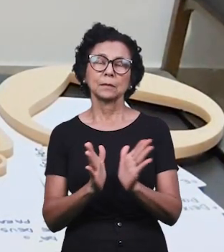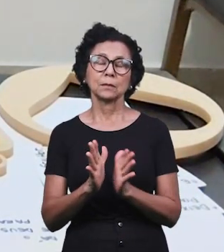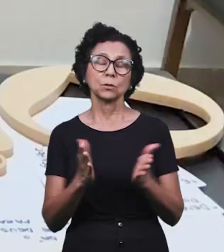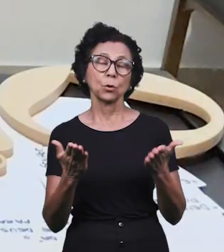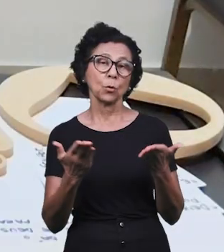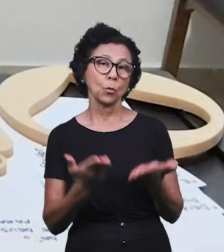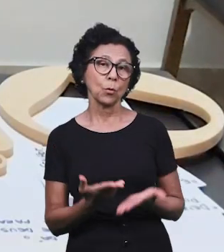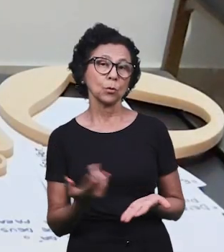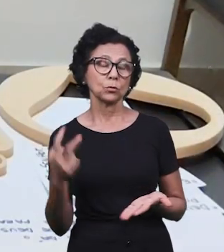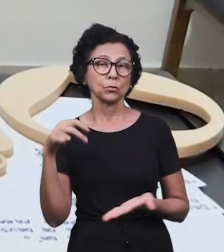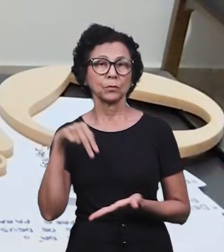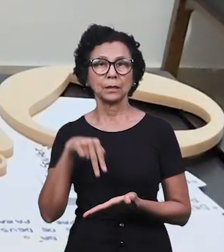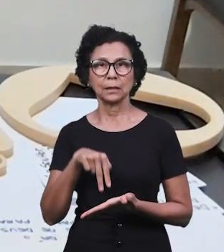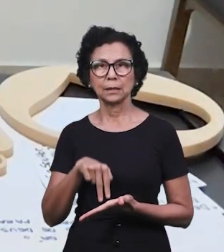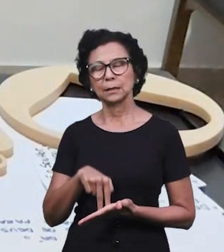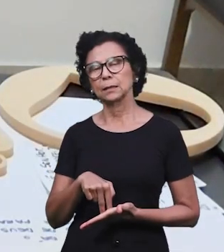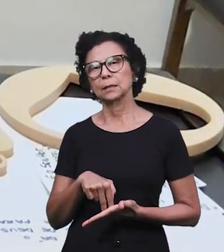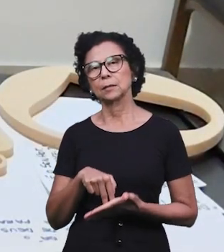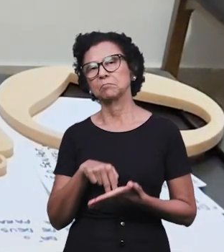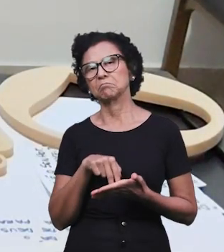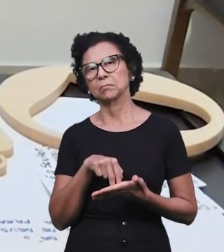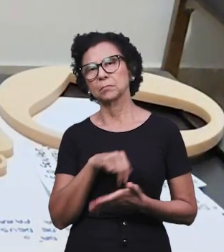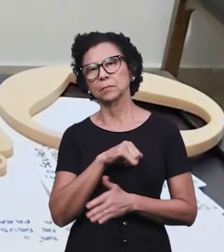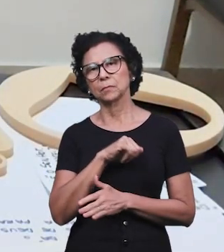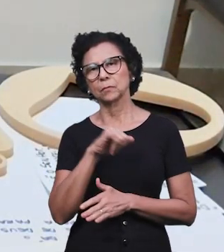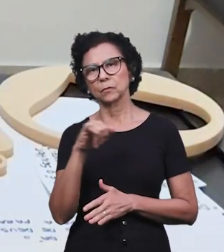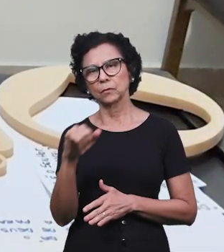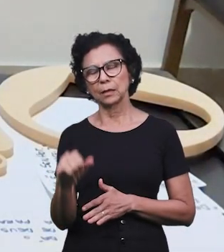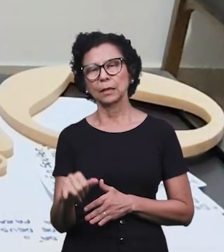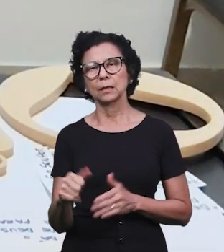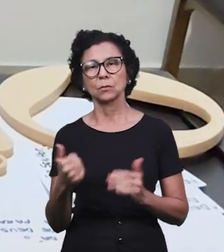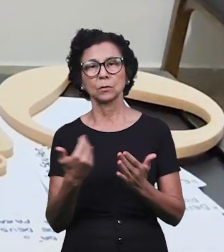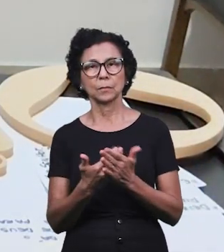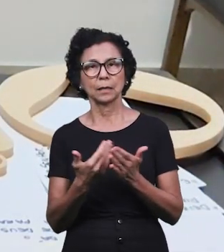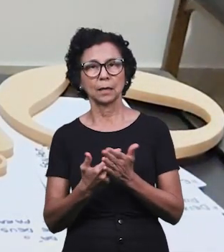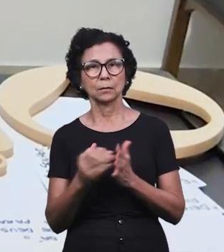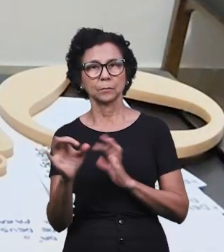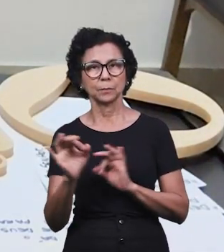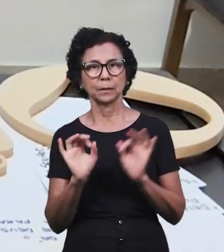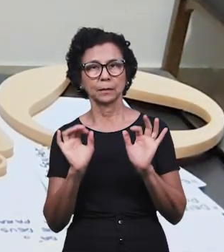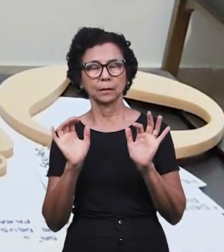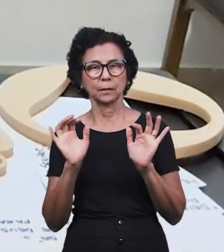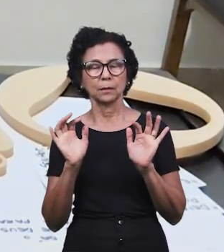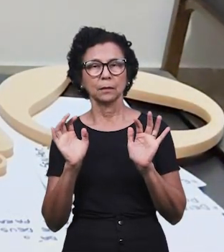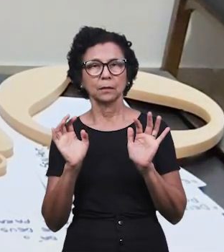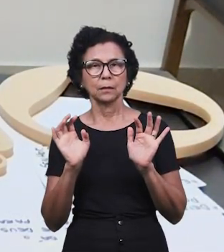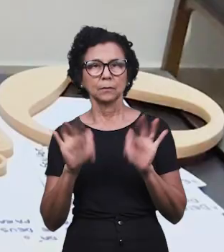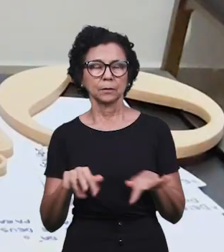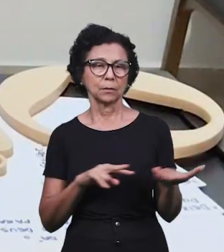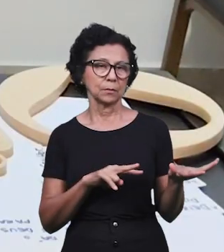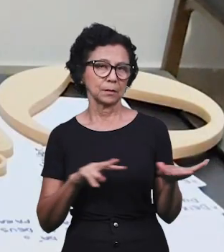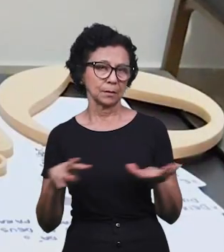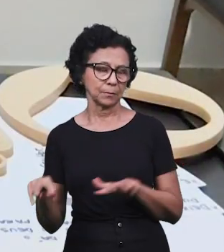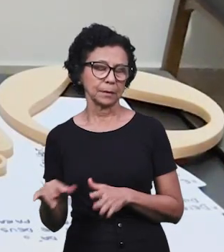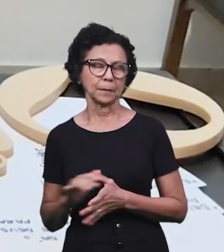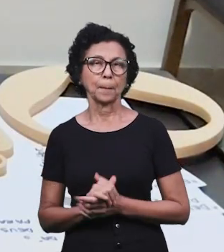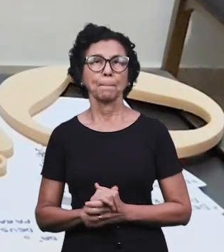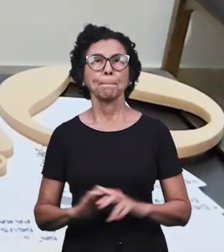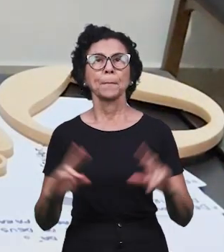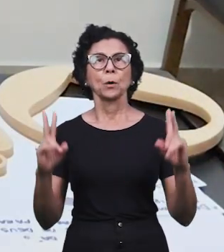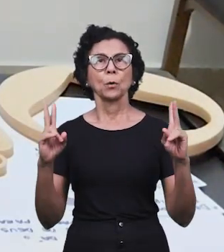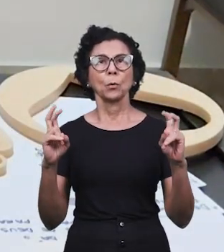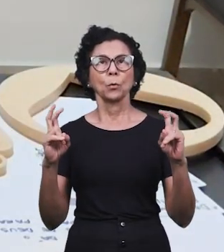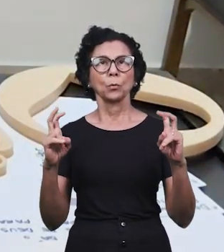pouquinho sobre a aula que o Senhor separou para esse final de semana. O tema do mês que nós estamos estudando